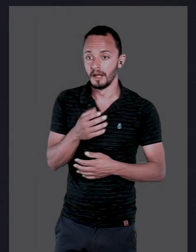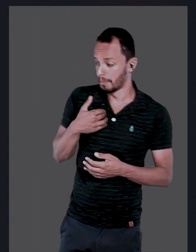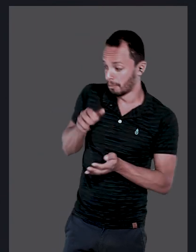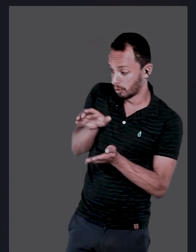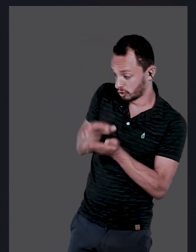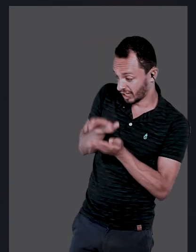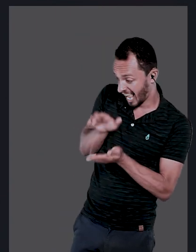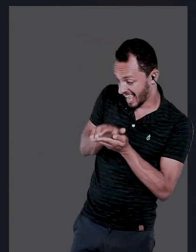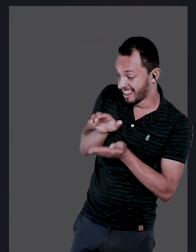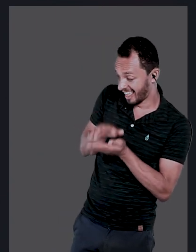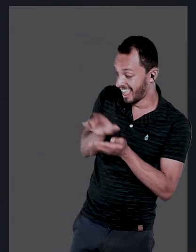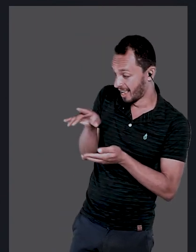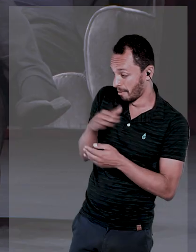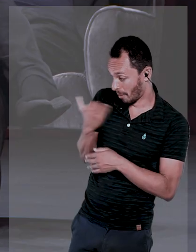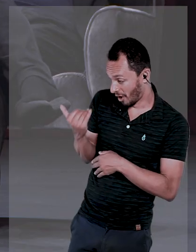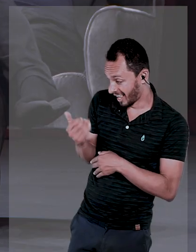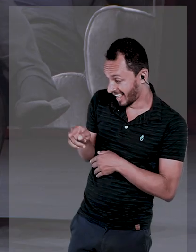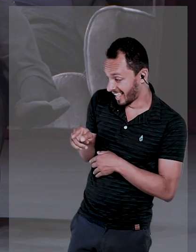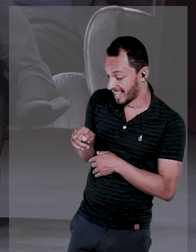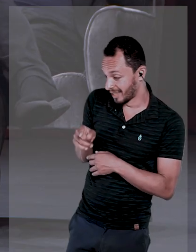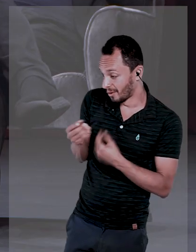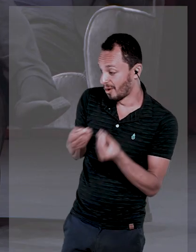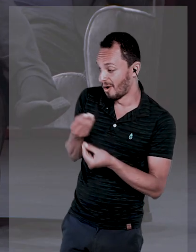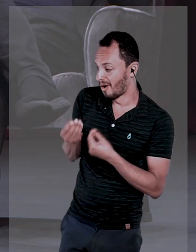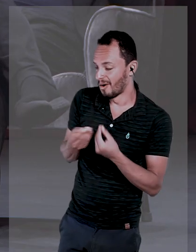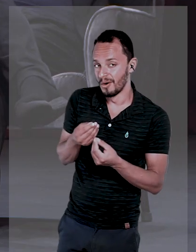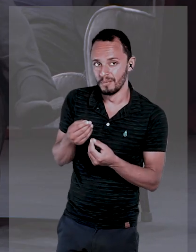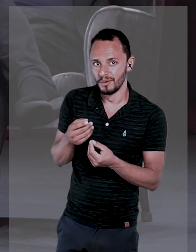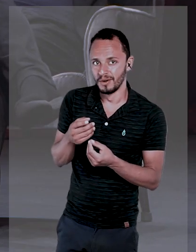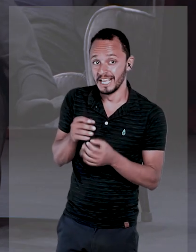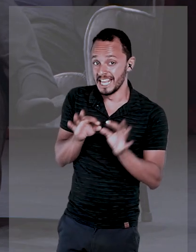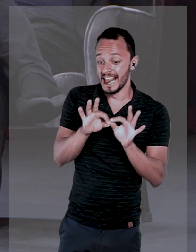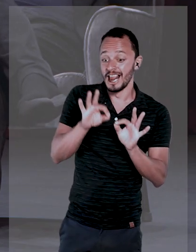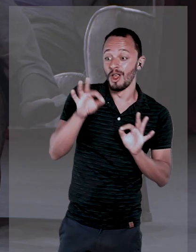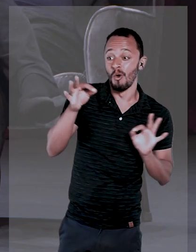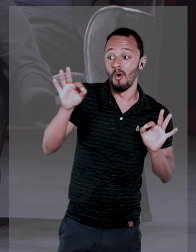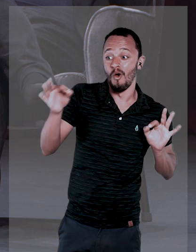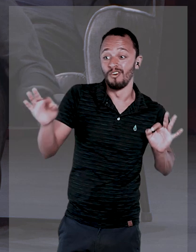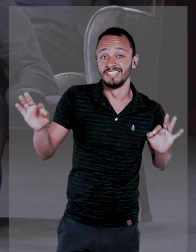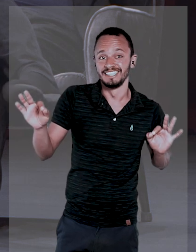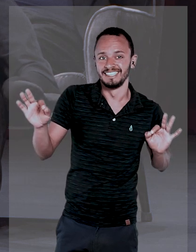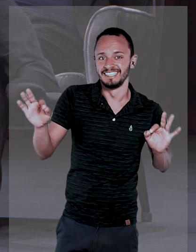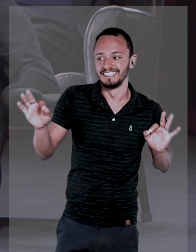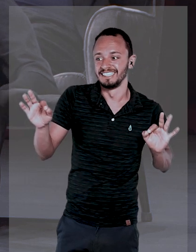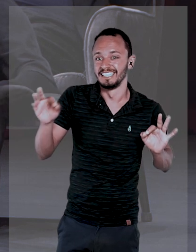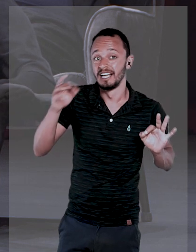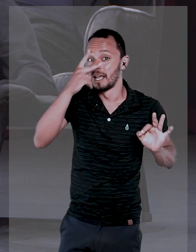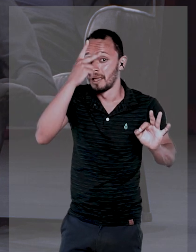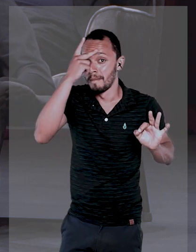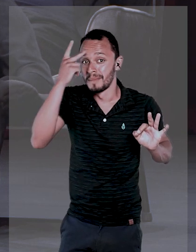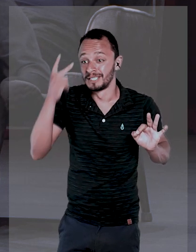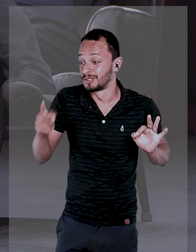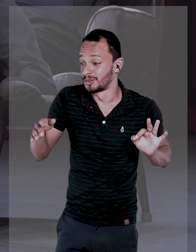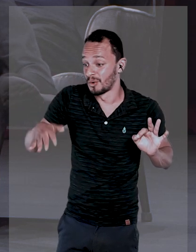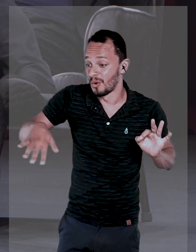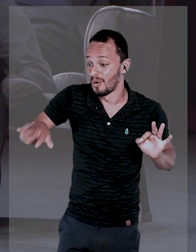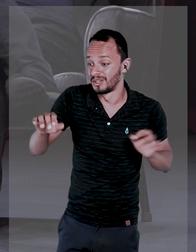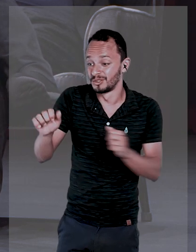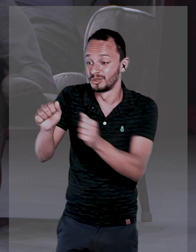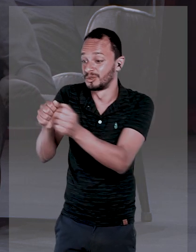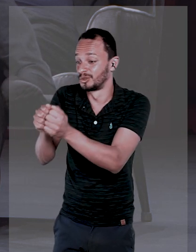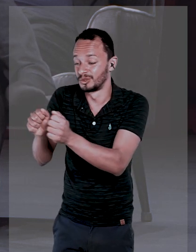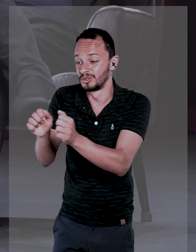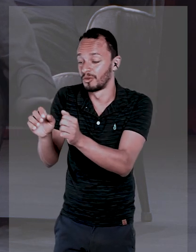usar ou que não vai ser útil. Mas morrer por jacaré nunca. Agora, morrer por jacaré, e morrer longe,